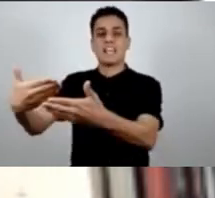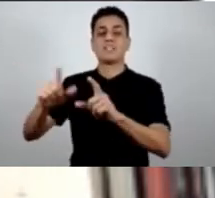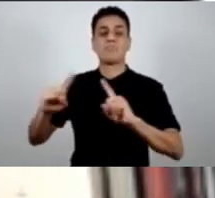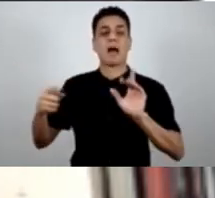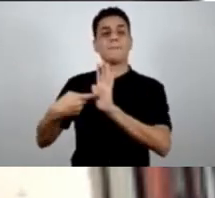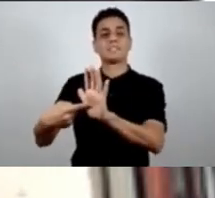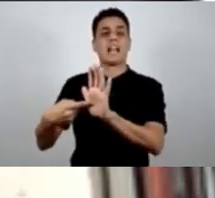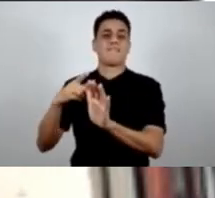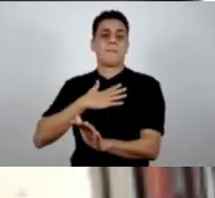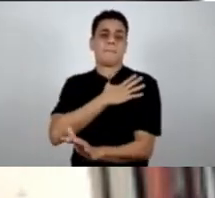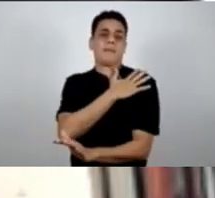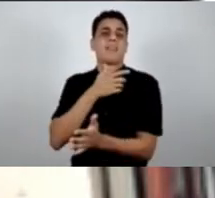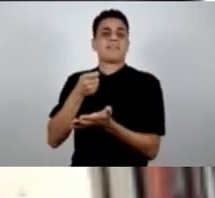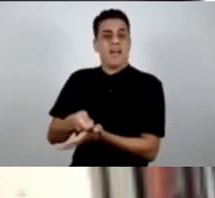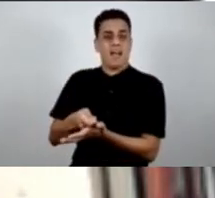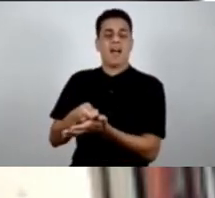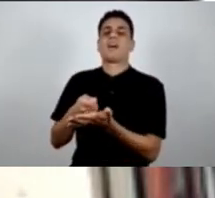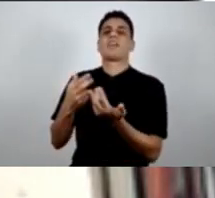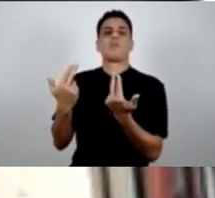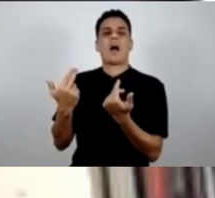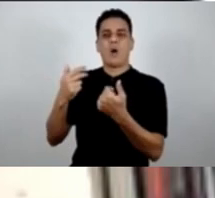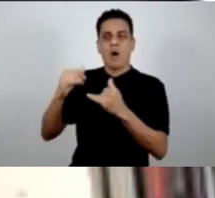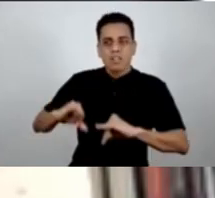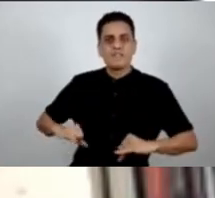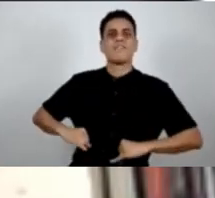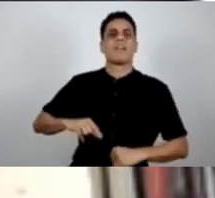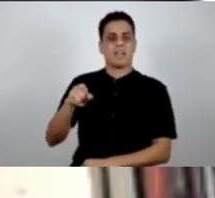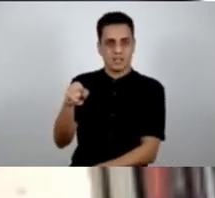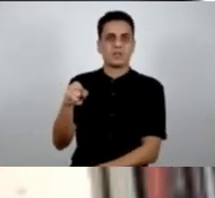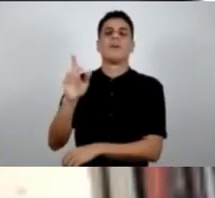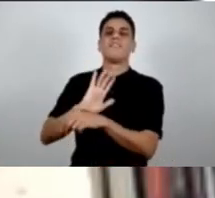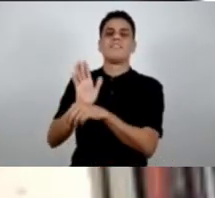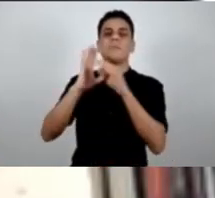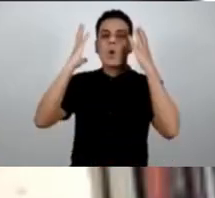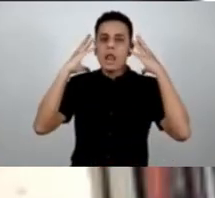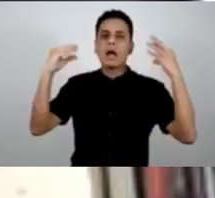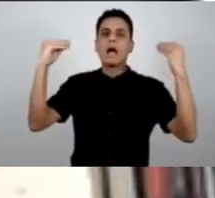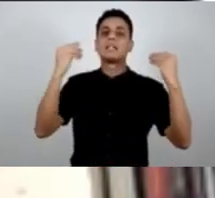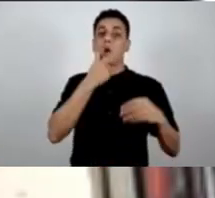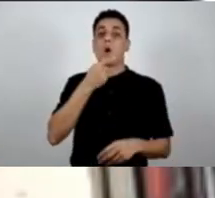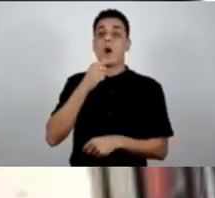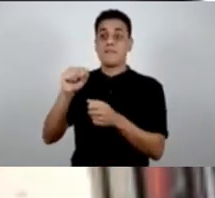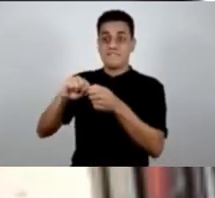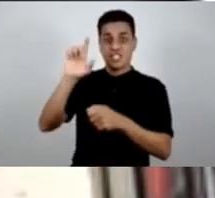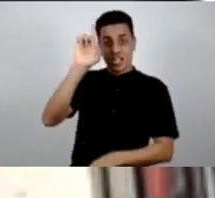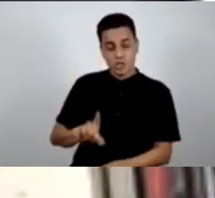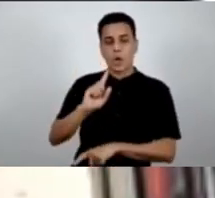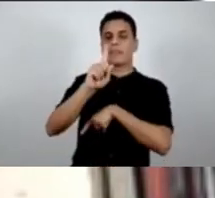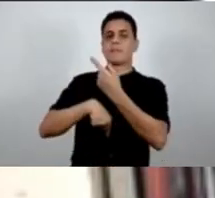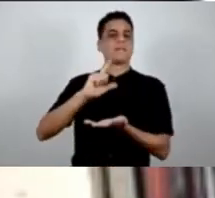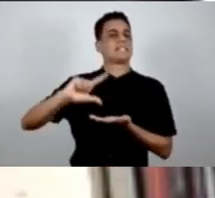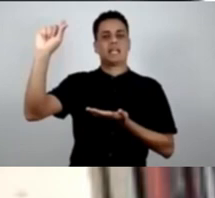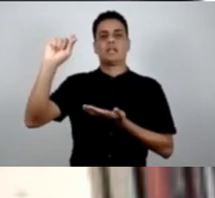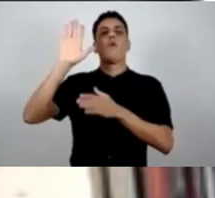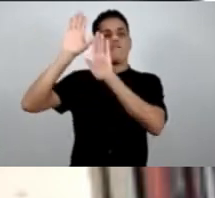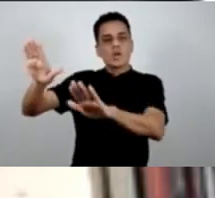Ele ganhou um certo exílio na Holanda na época, não é? Depois de ter dirigido a Embra Filme por 2 anos e